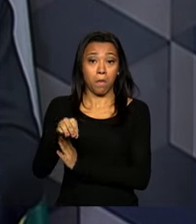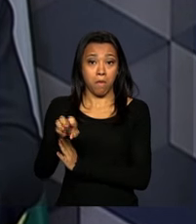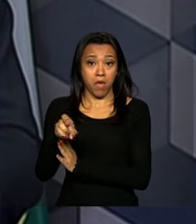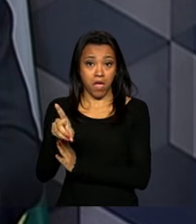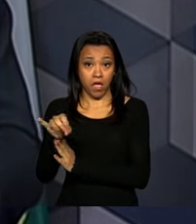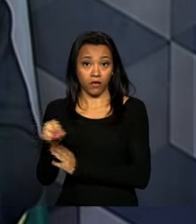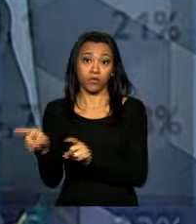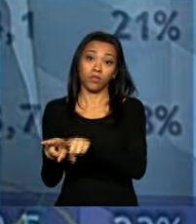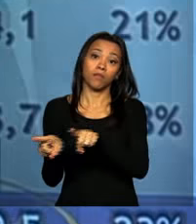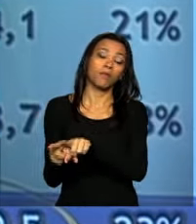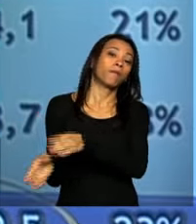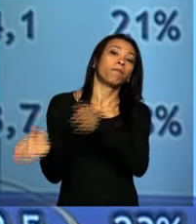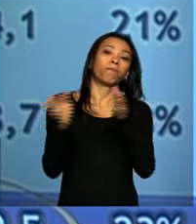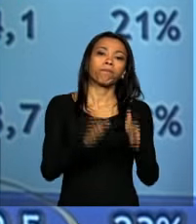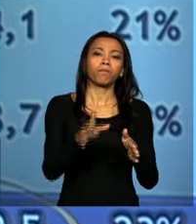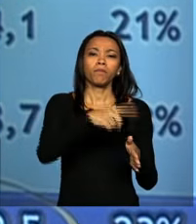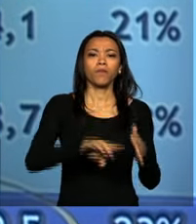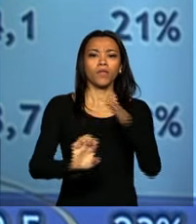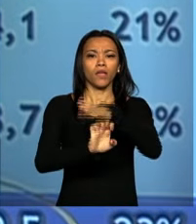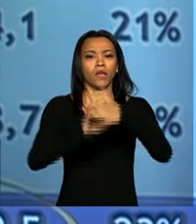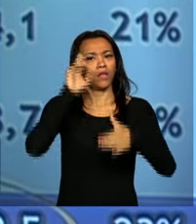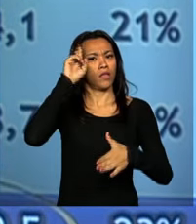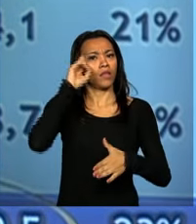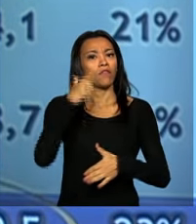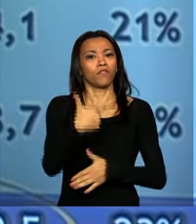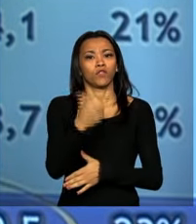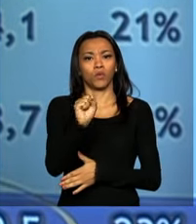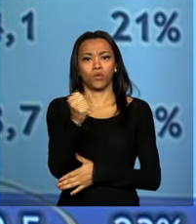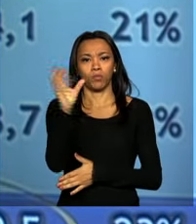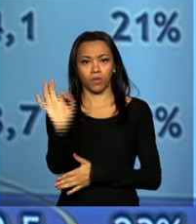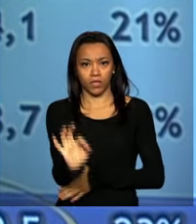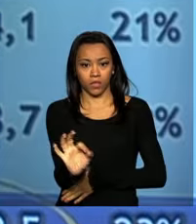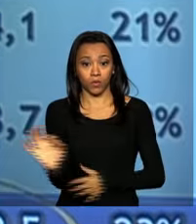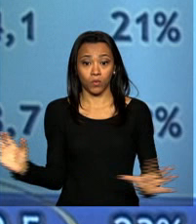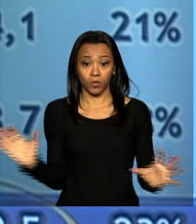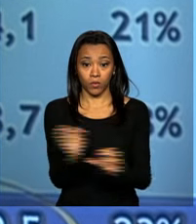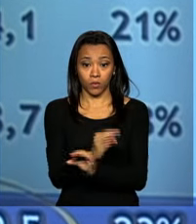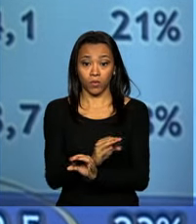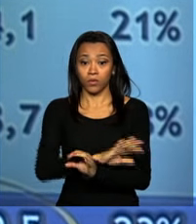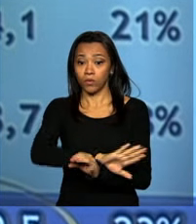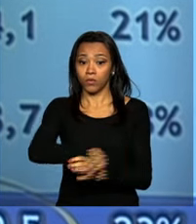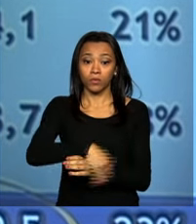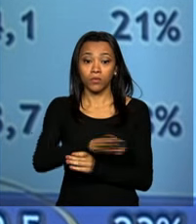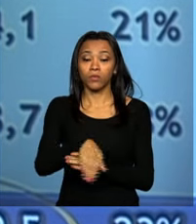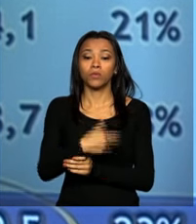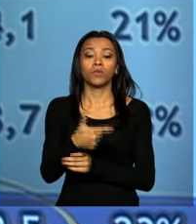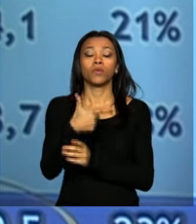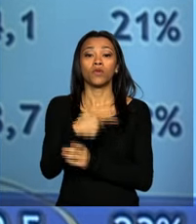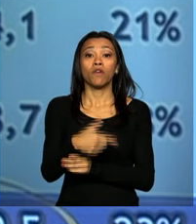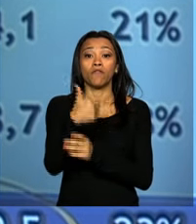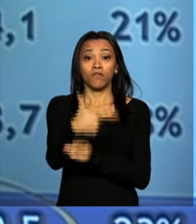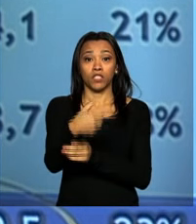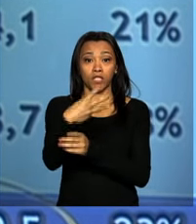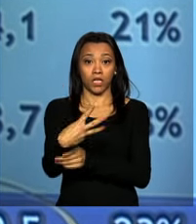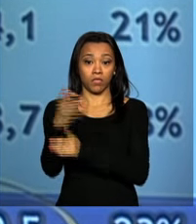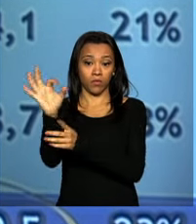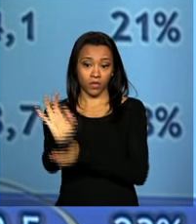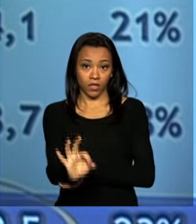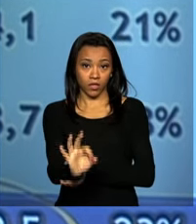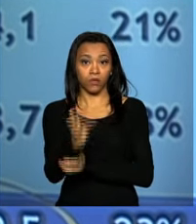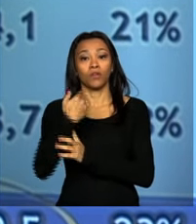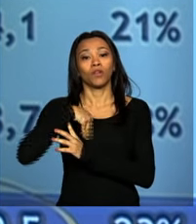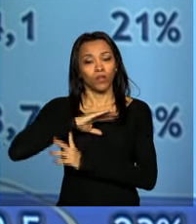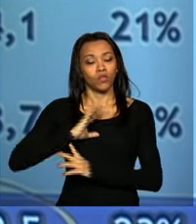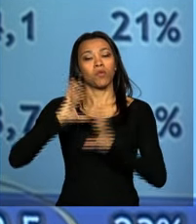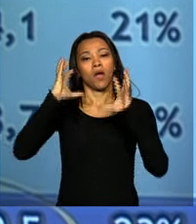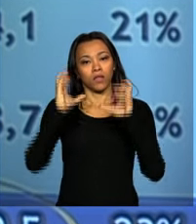21% e agricultura empresarial de 28%. Fechando um crescimento de 23% que nós estamos